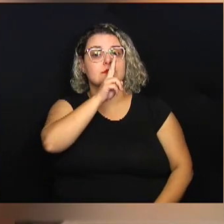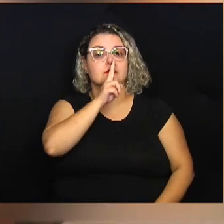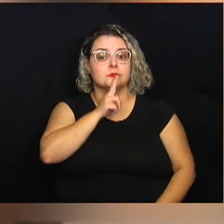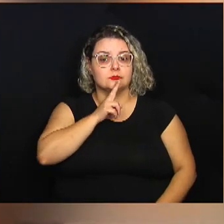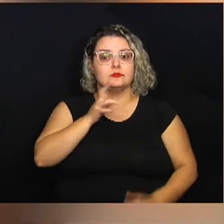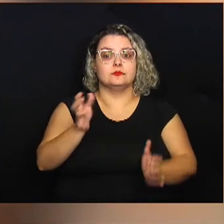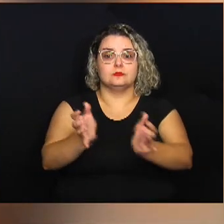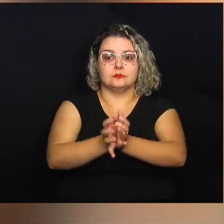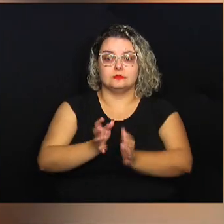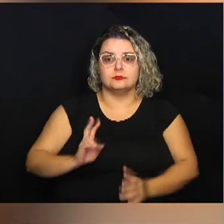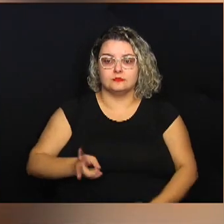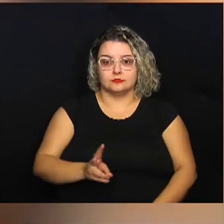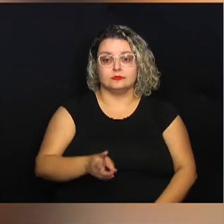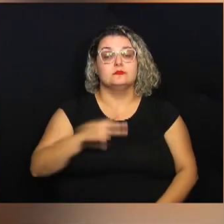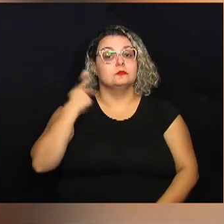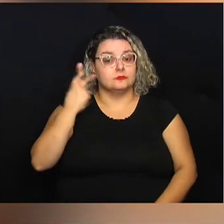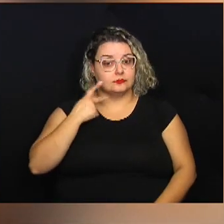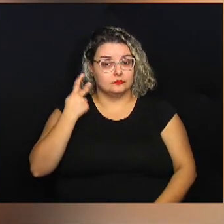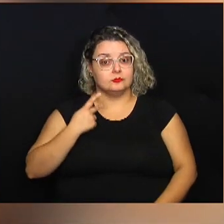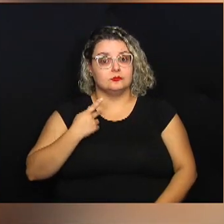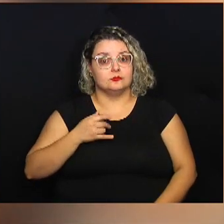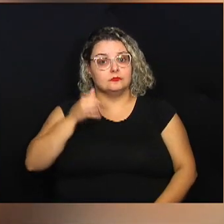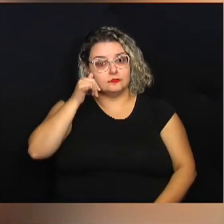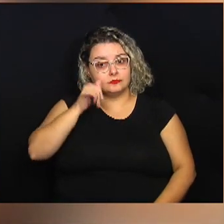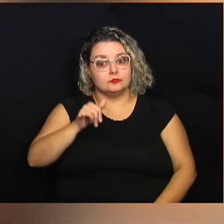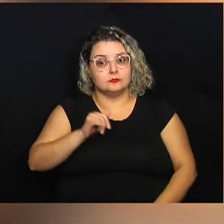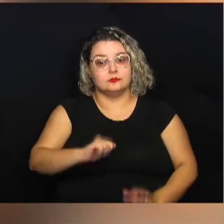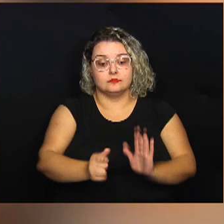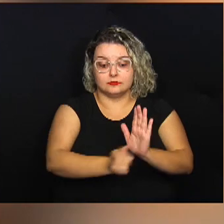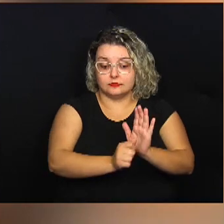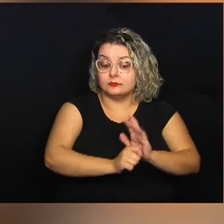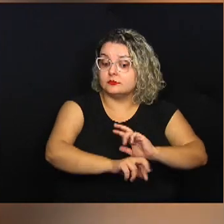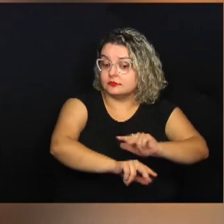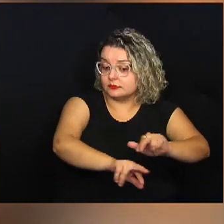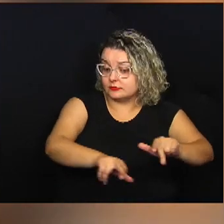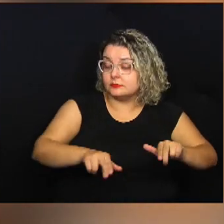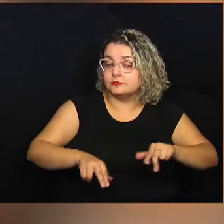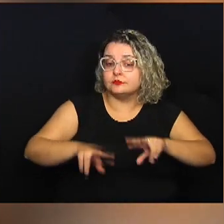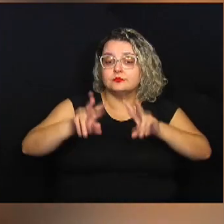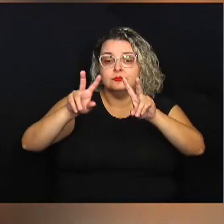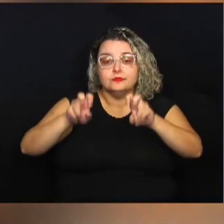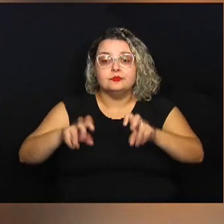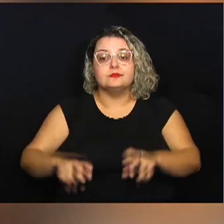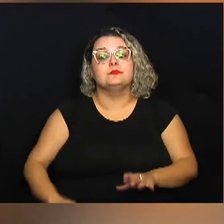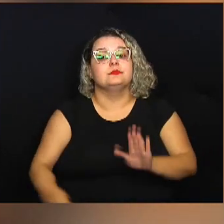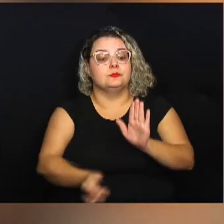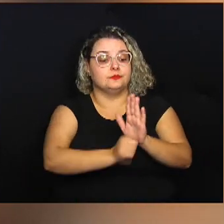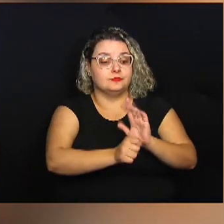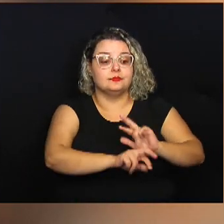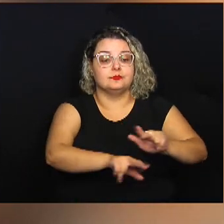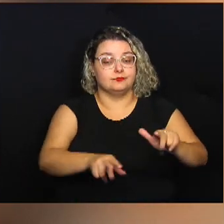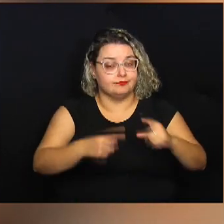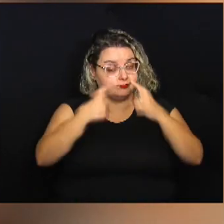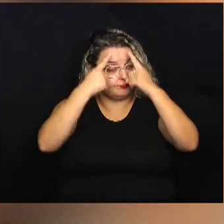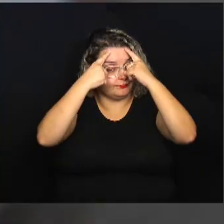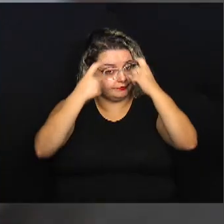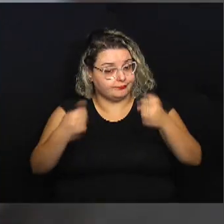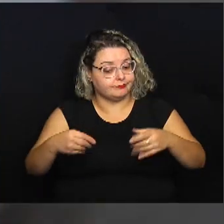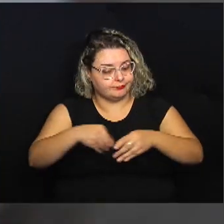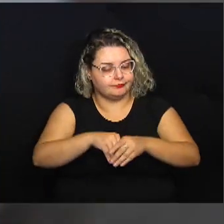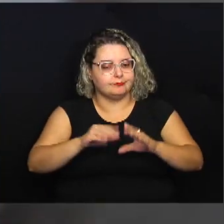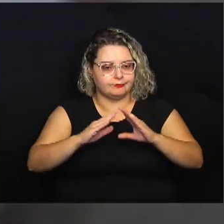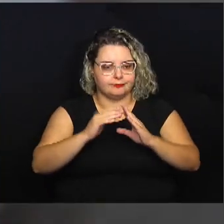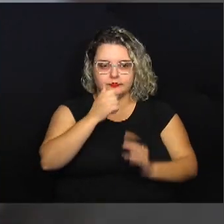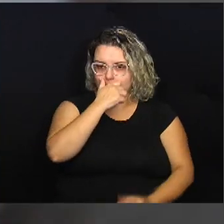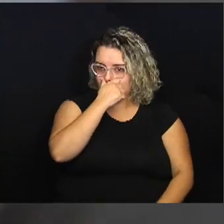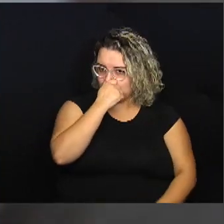Comissão Permanente de Políticas de Prevenção às Drogas debateu o tema: as drogas e a violência doméstica.